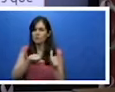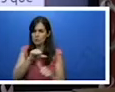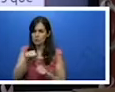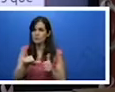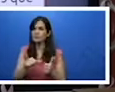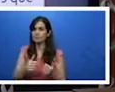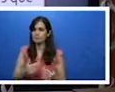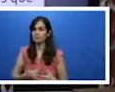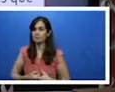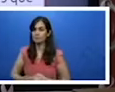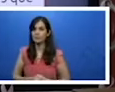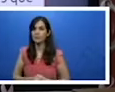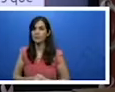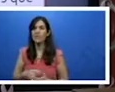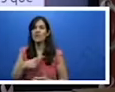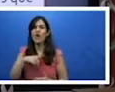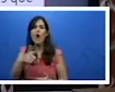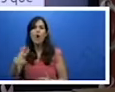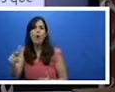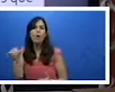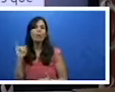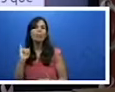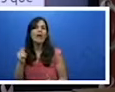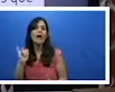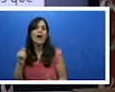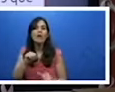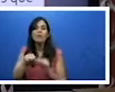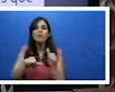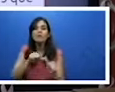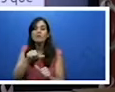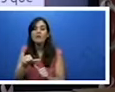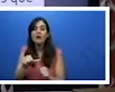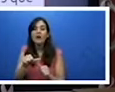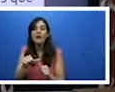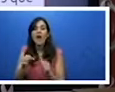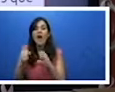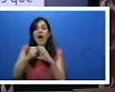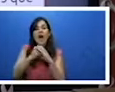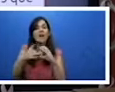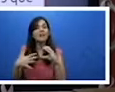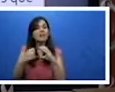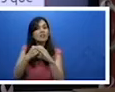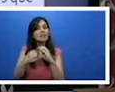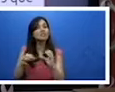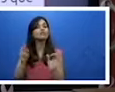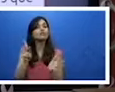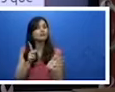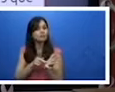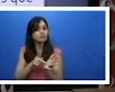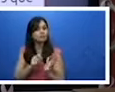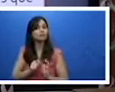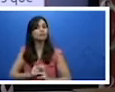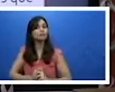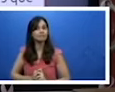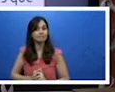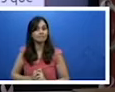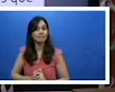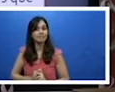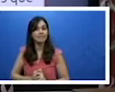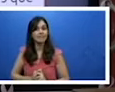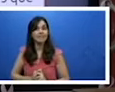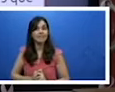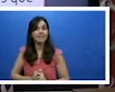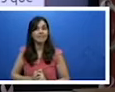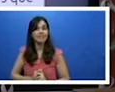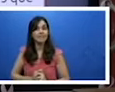tempo. Surgiram outras narrativas que alteraram algumas das características originais. Algumas mudanças